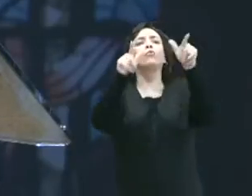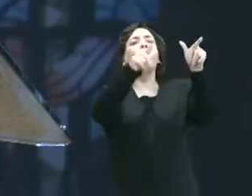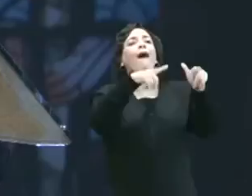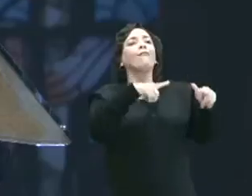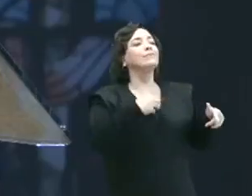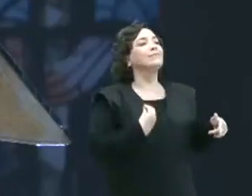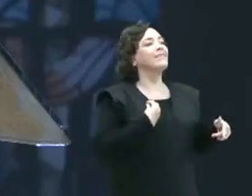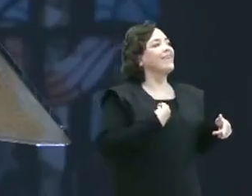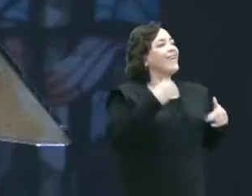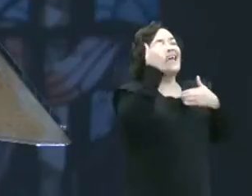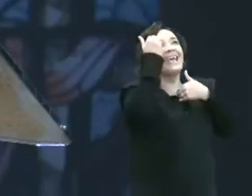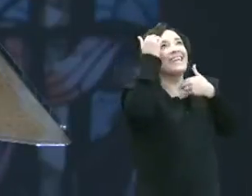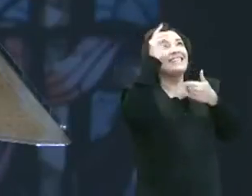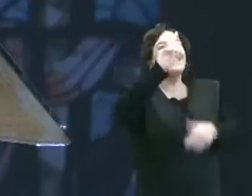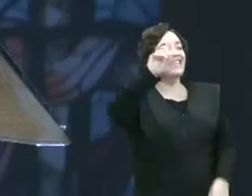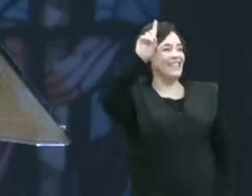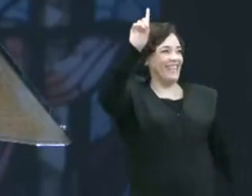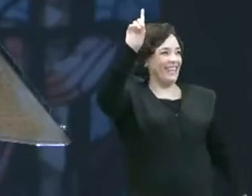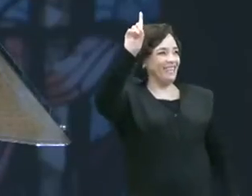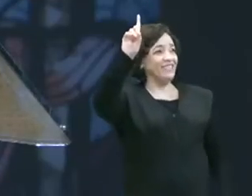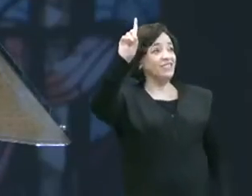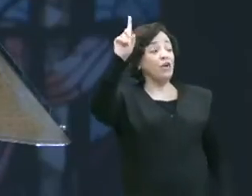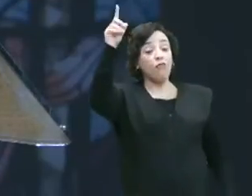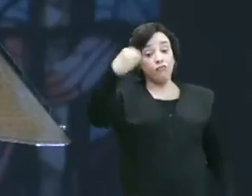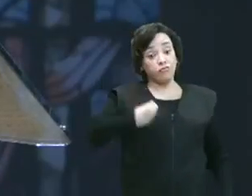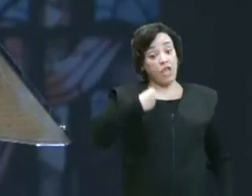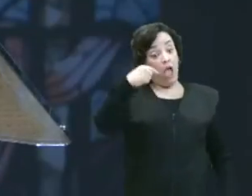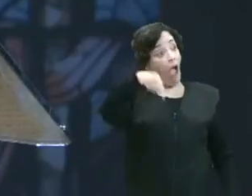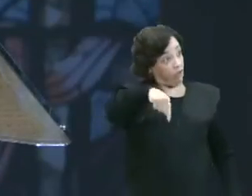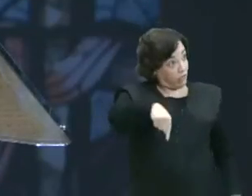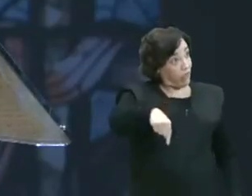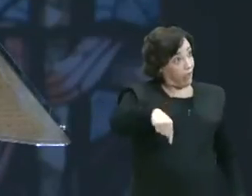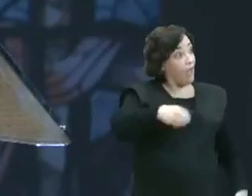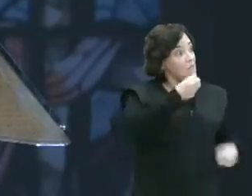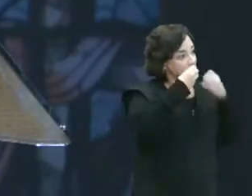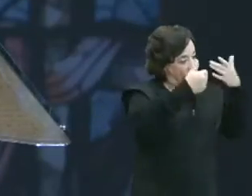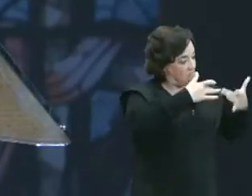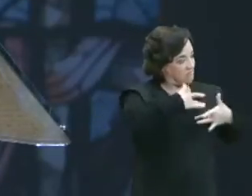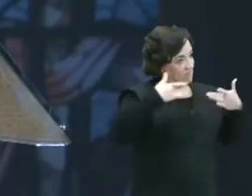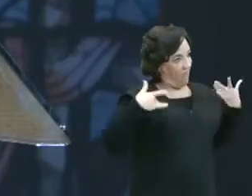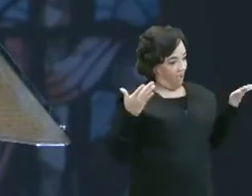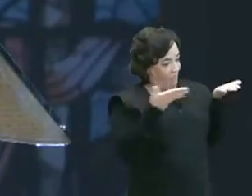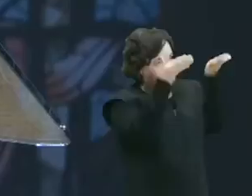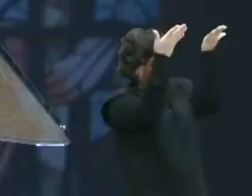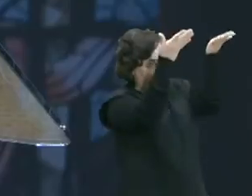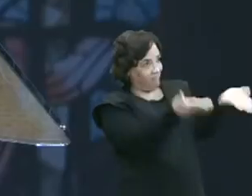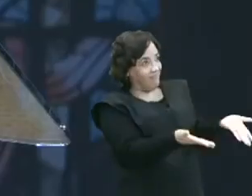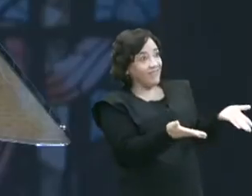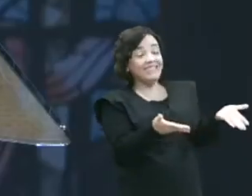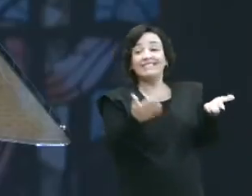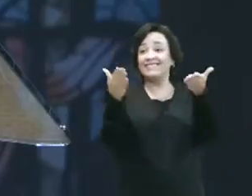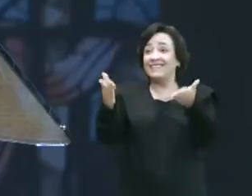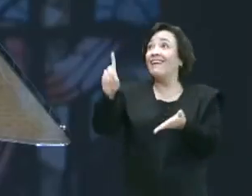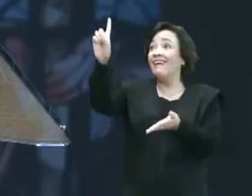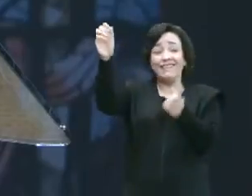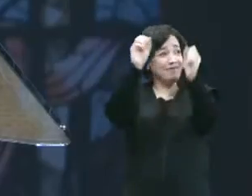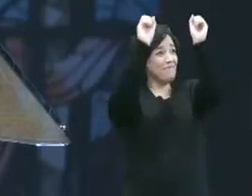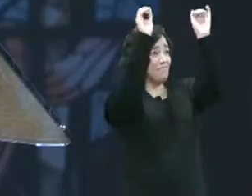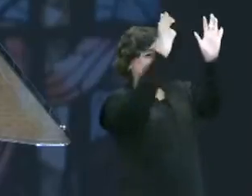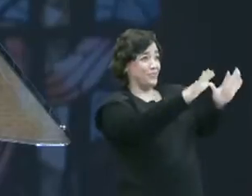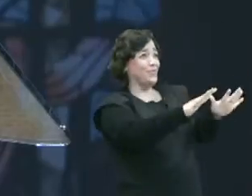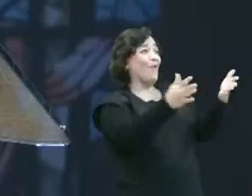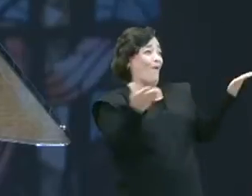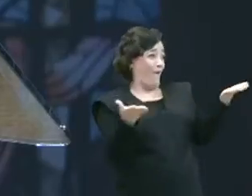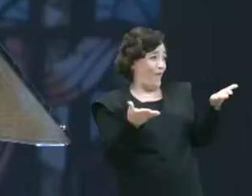agora, agradeça. Você está aqui, Deus te deu fôlego de vida, Ele te renovou, Ele te trouxe a este lugar.